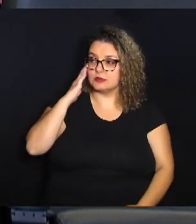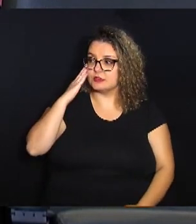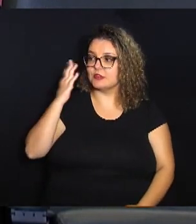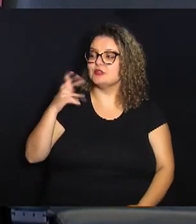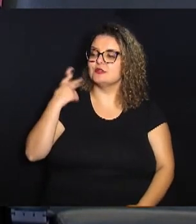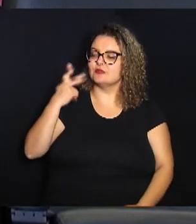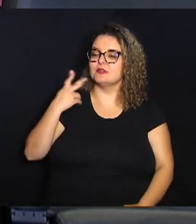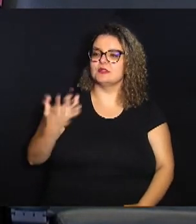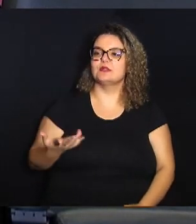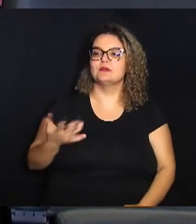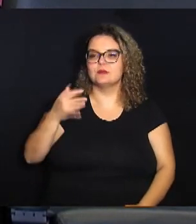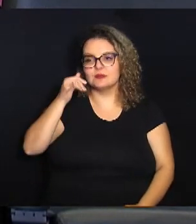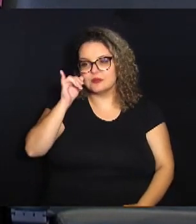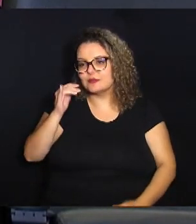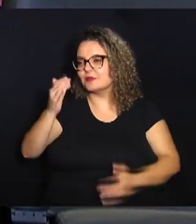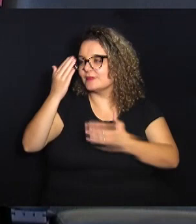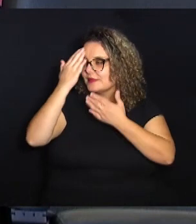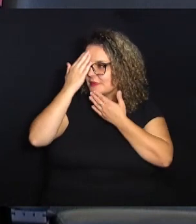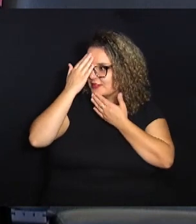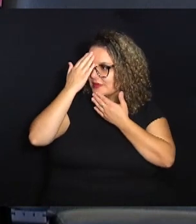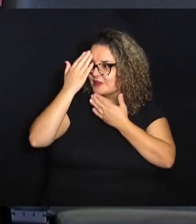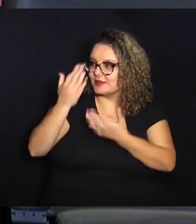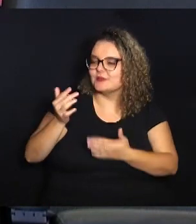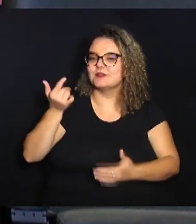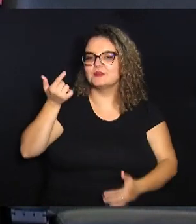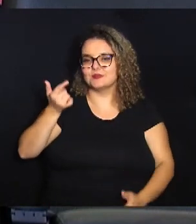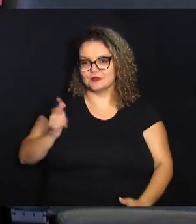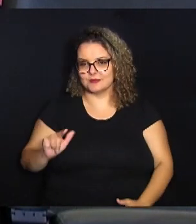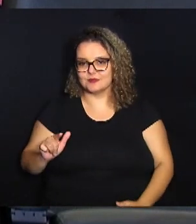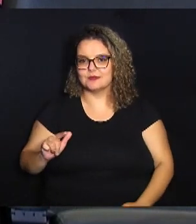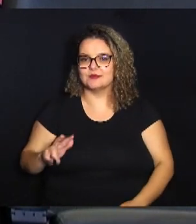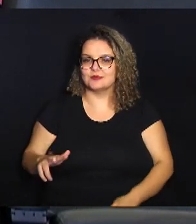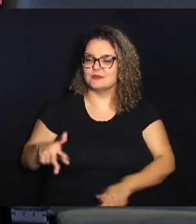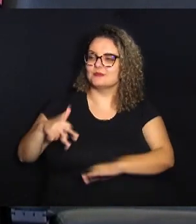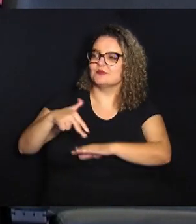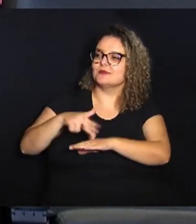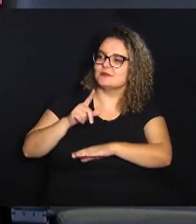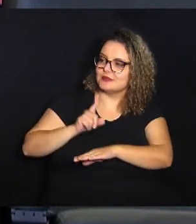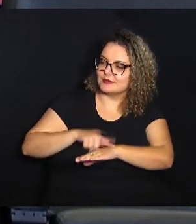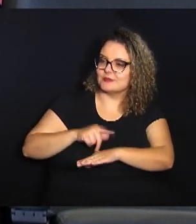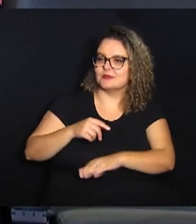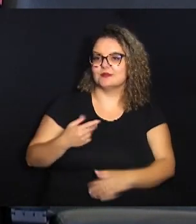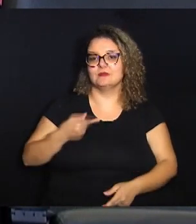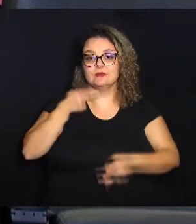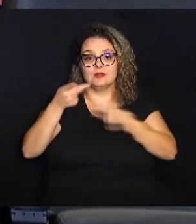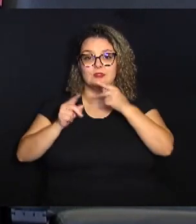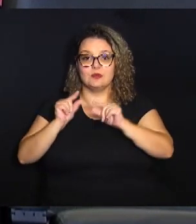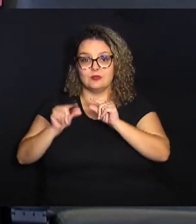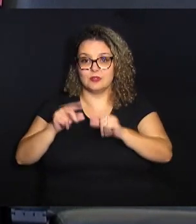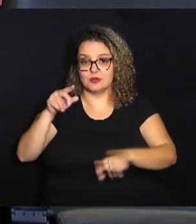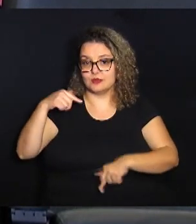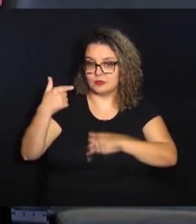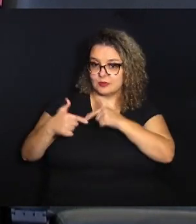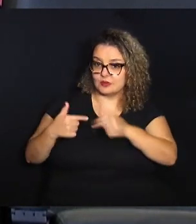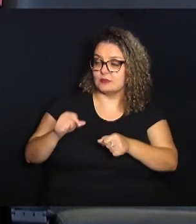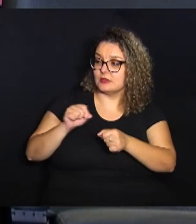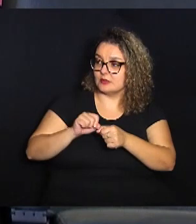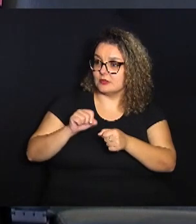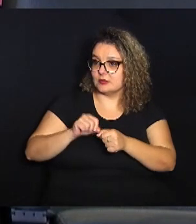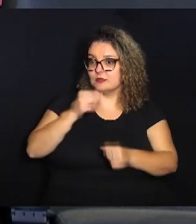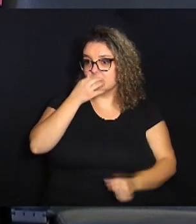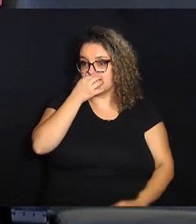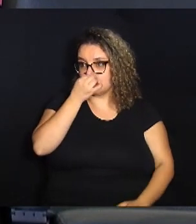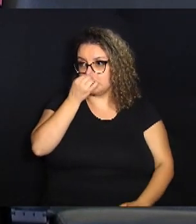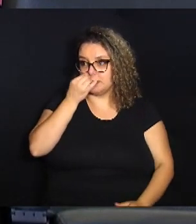Vereador Paulo Búfalo, muito obrigado novamente pela disponibilidade do seu tempo, contar um pouquinho o trabalho que tem sido realizado para